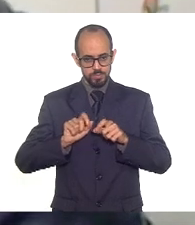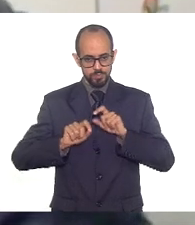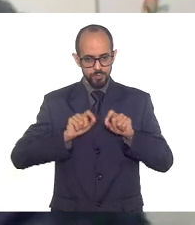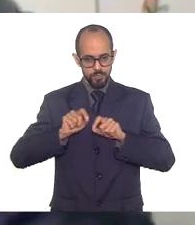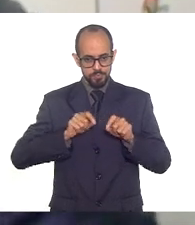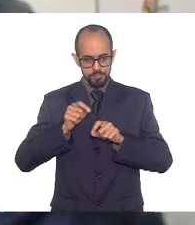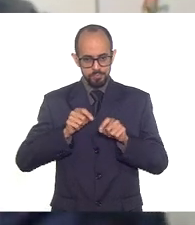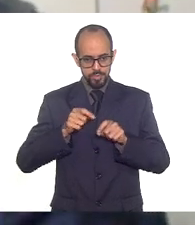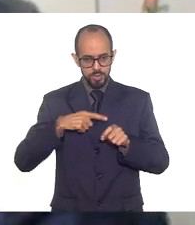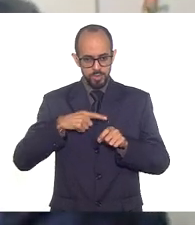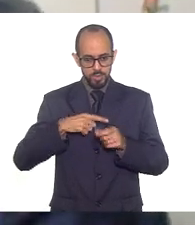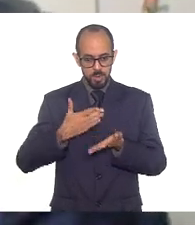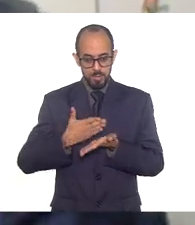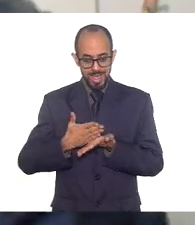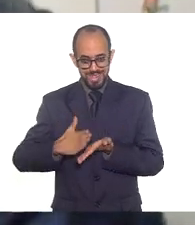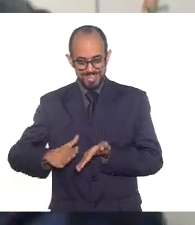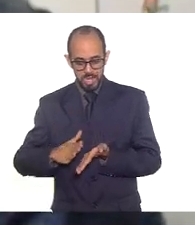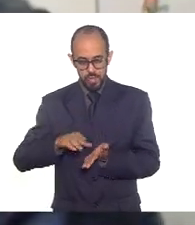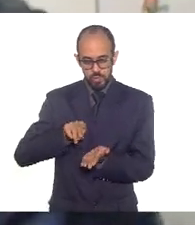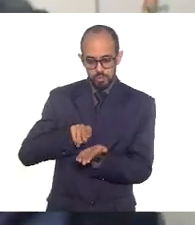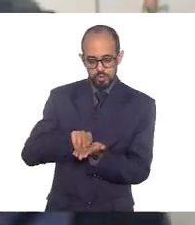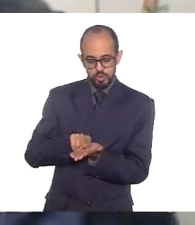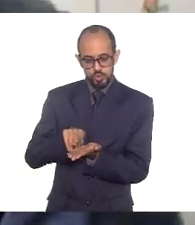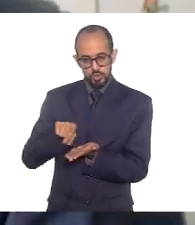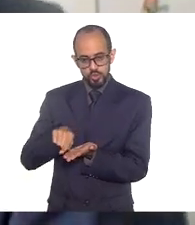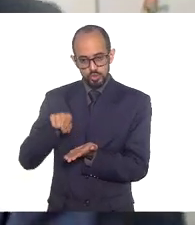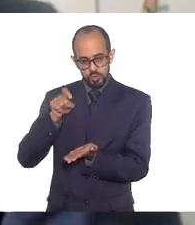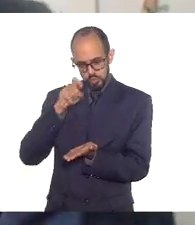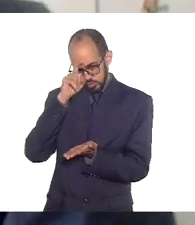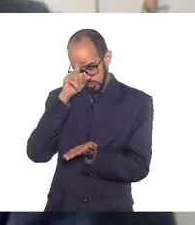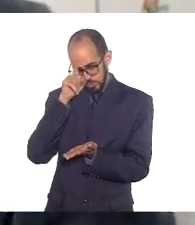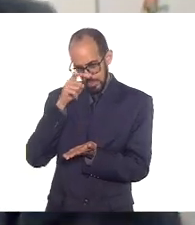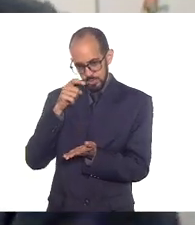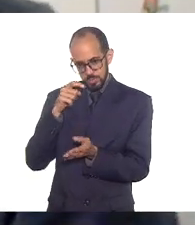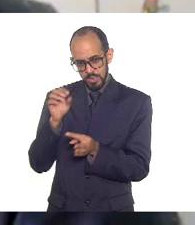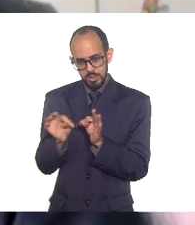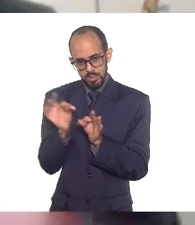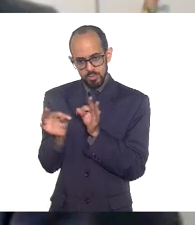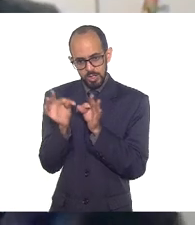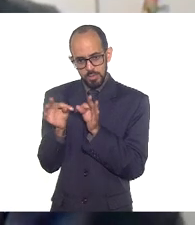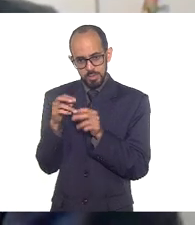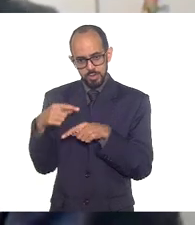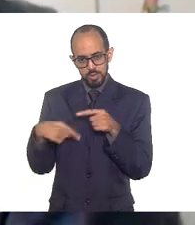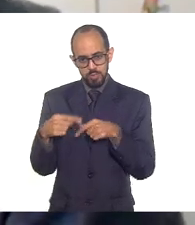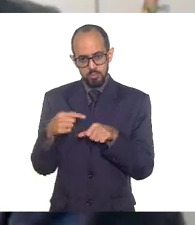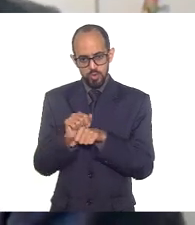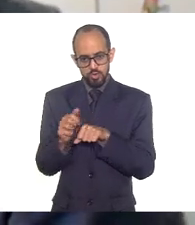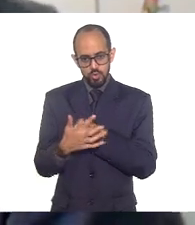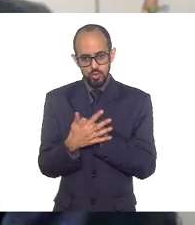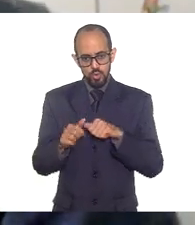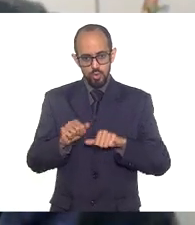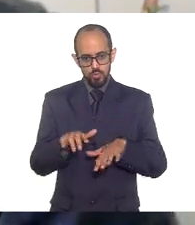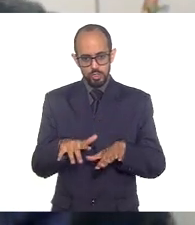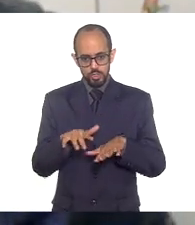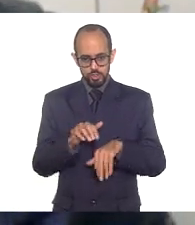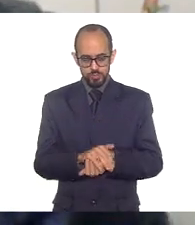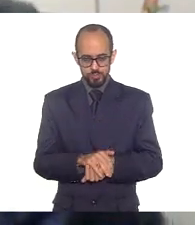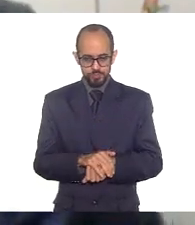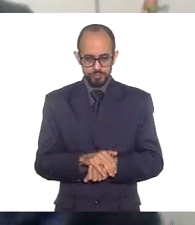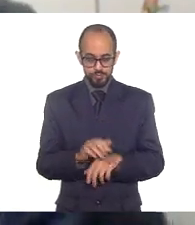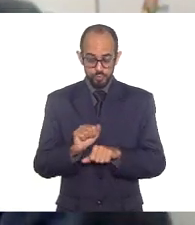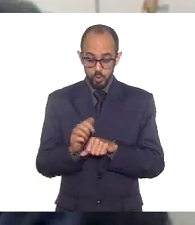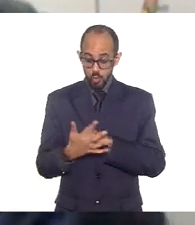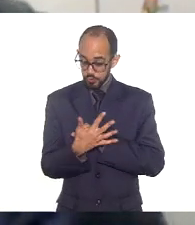reserva de leite nos hospitais estaduais para que haja um tratamento postcogito.org hoje esse é um desafio